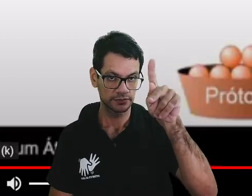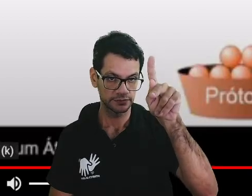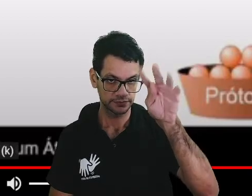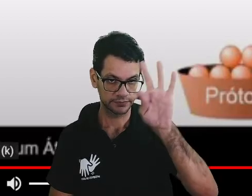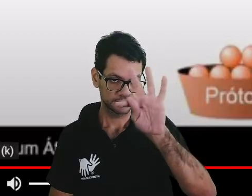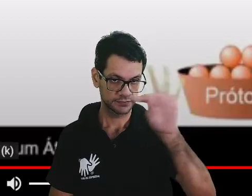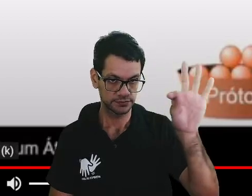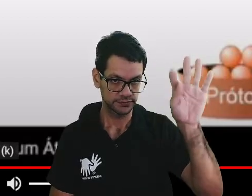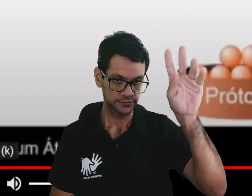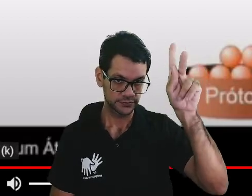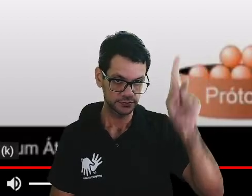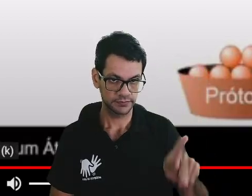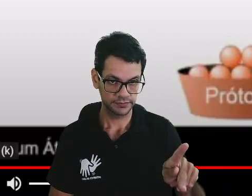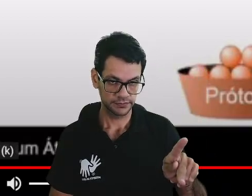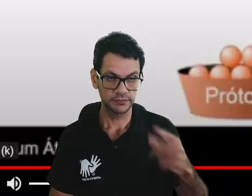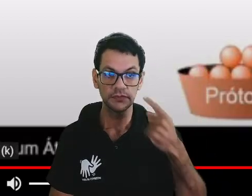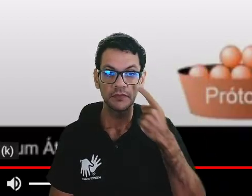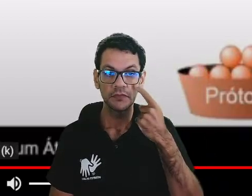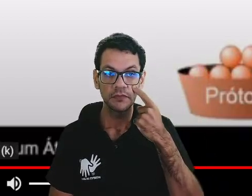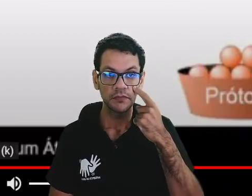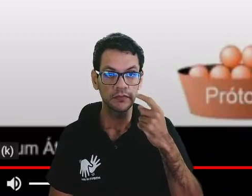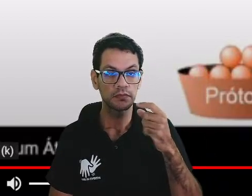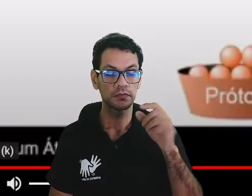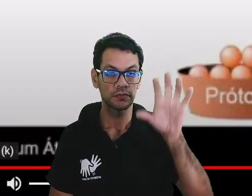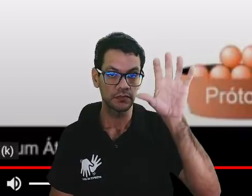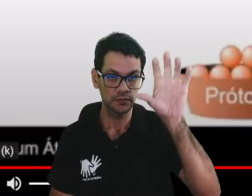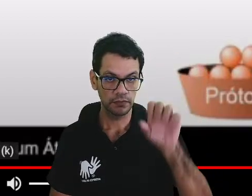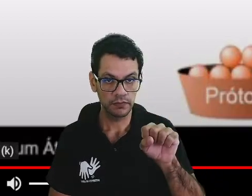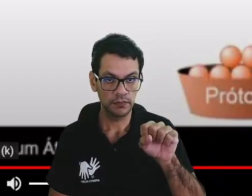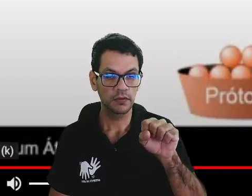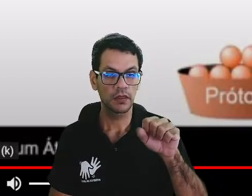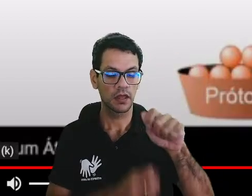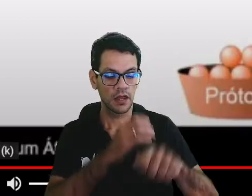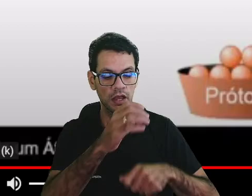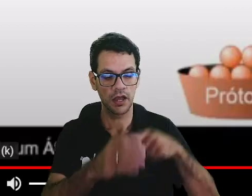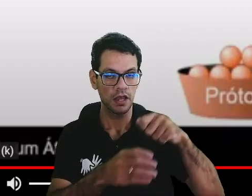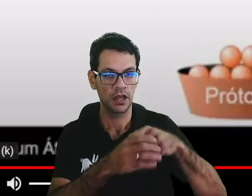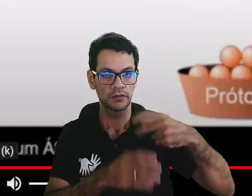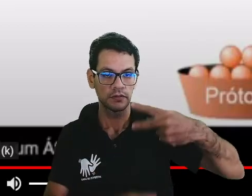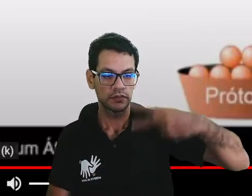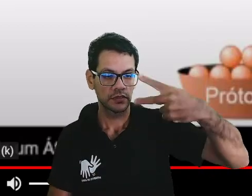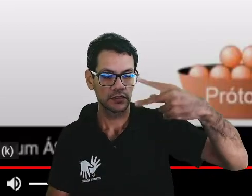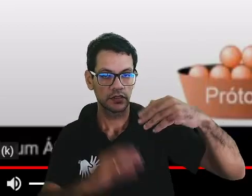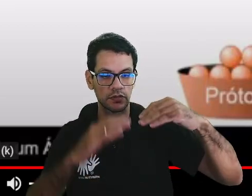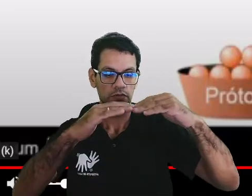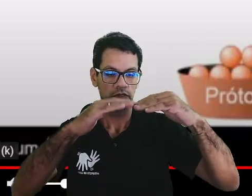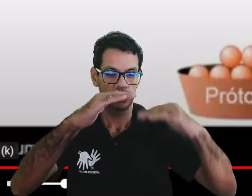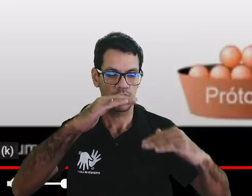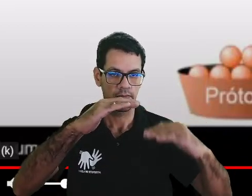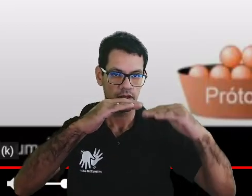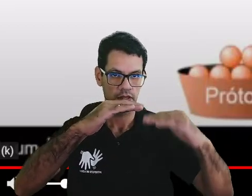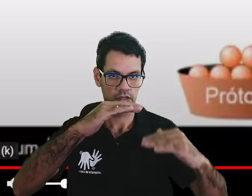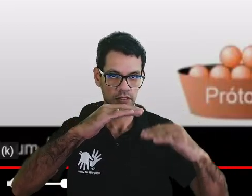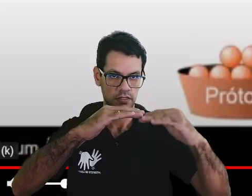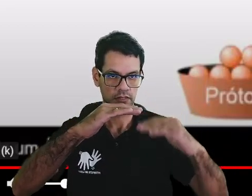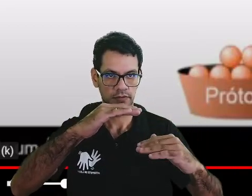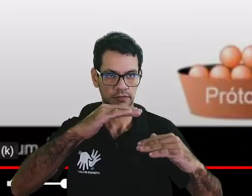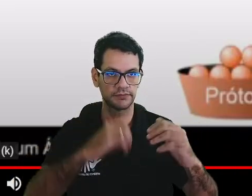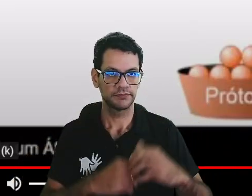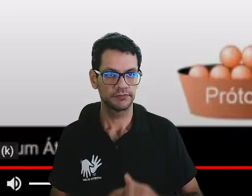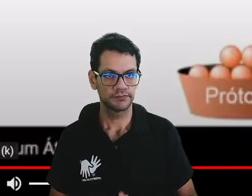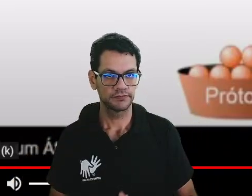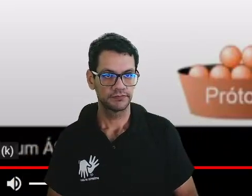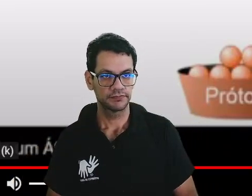daqui? Eu preciso pegar átomos que estejam na segunda camada da tabela periódica, né? A gente tem aqui